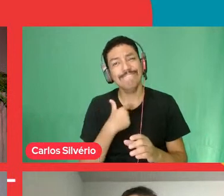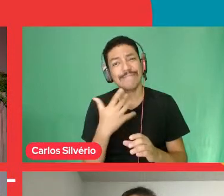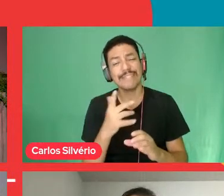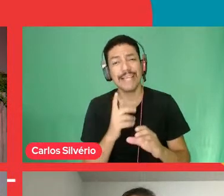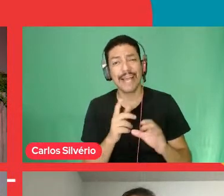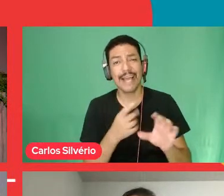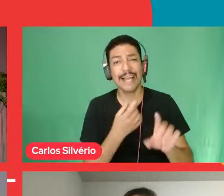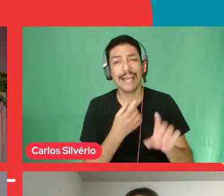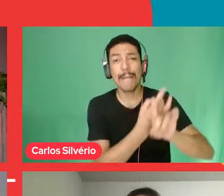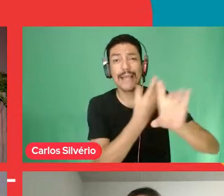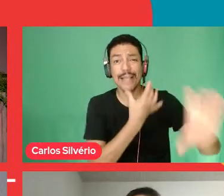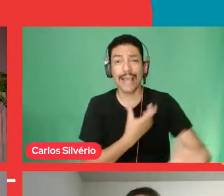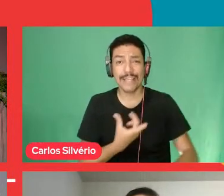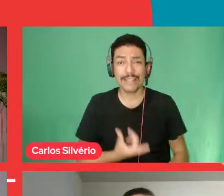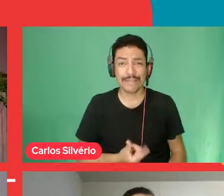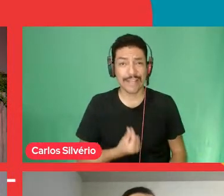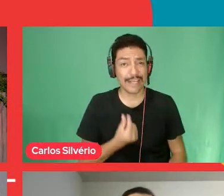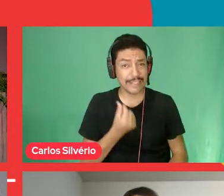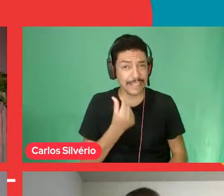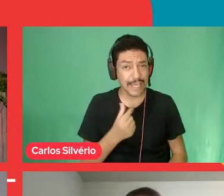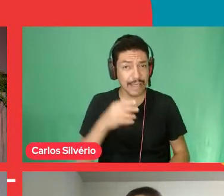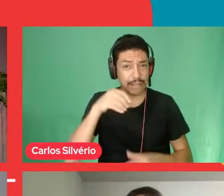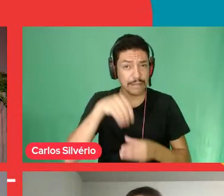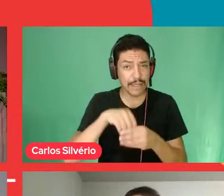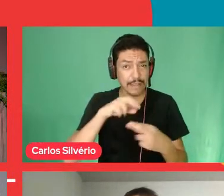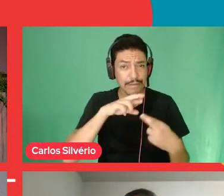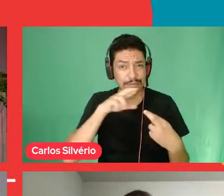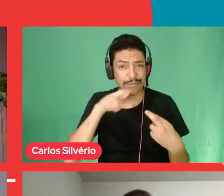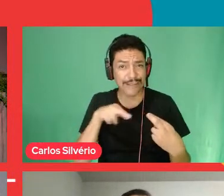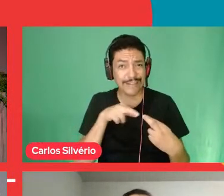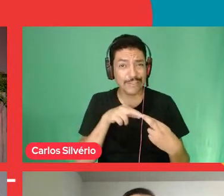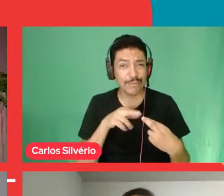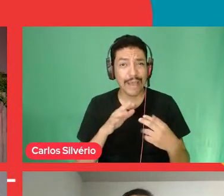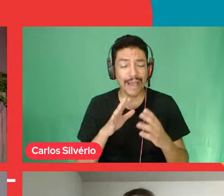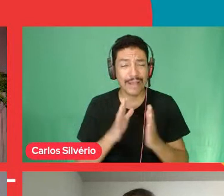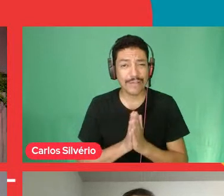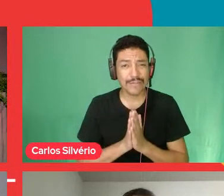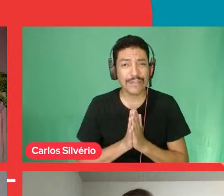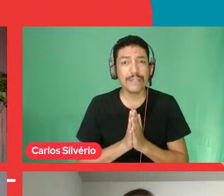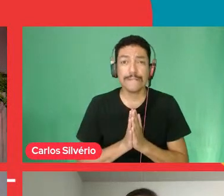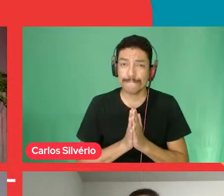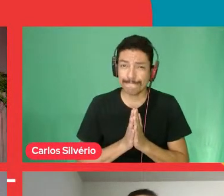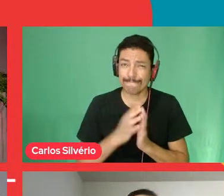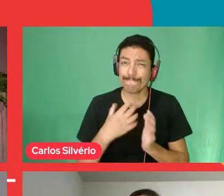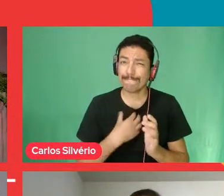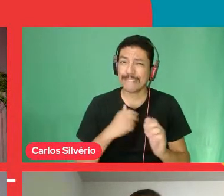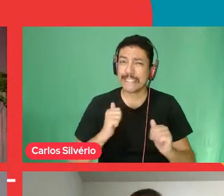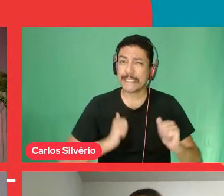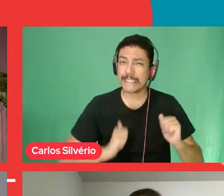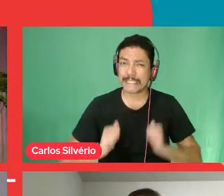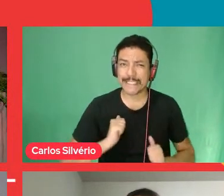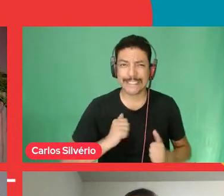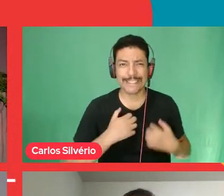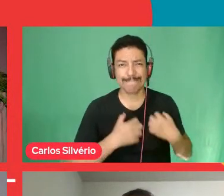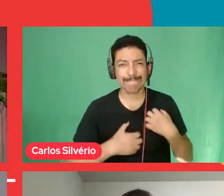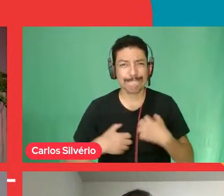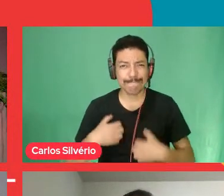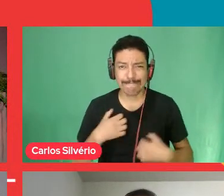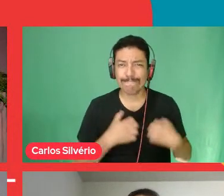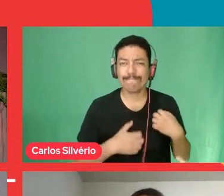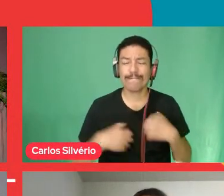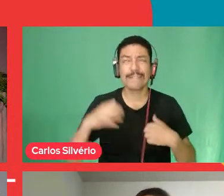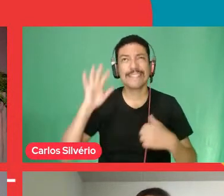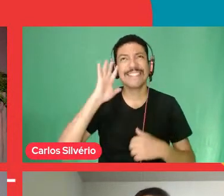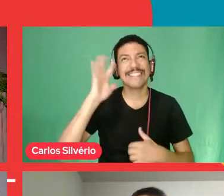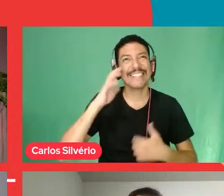perante dentro de um relacionamento. E isso estava me angustiando, foi uma das coisas que me trouxeram para